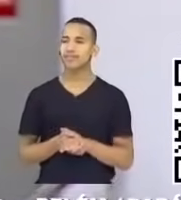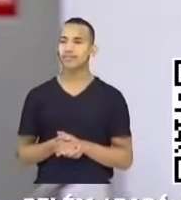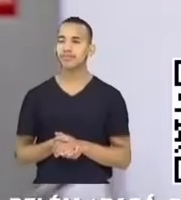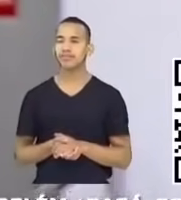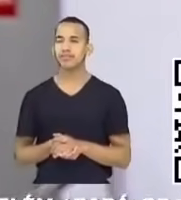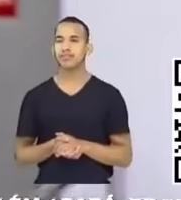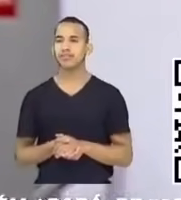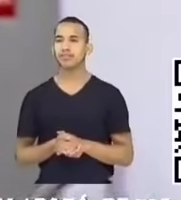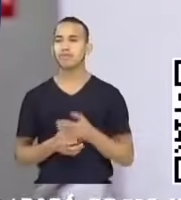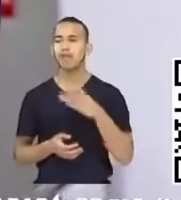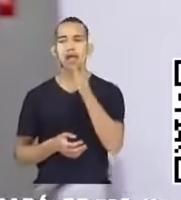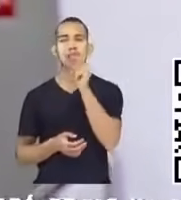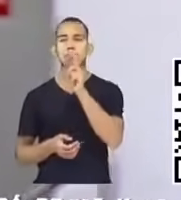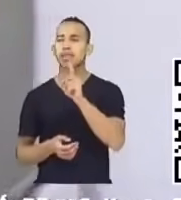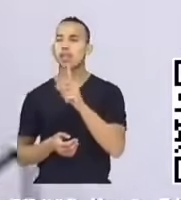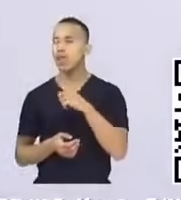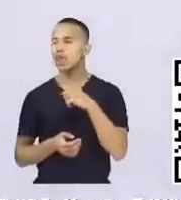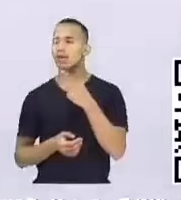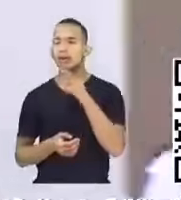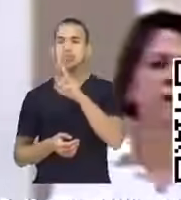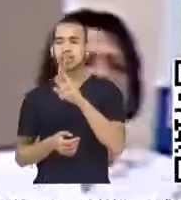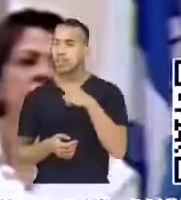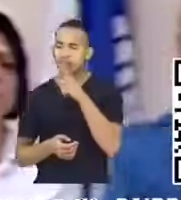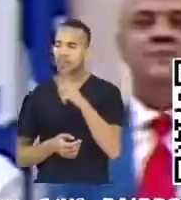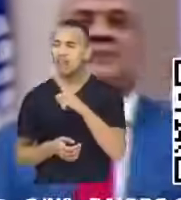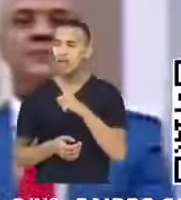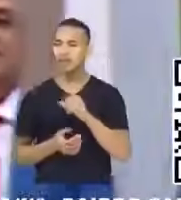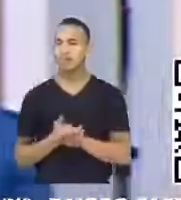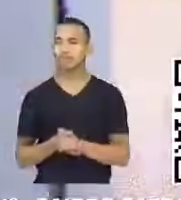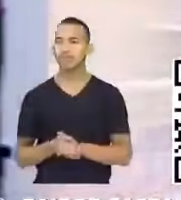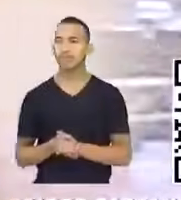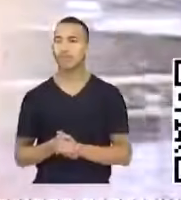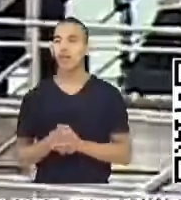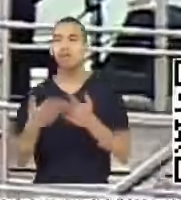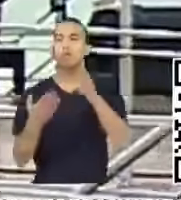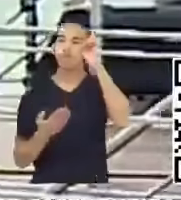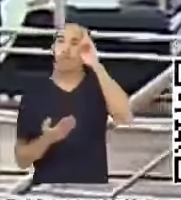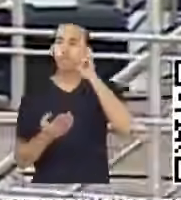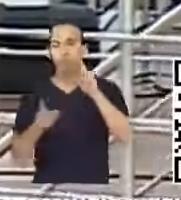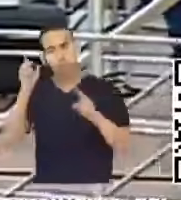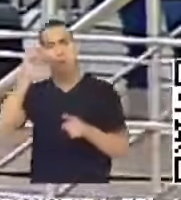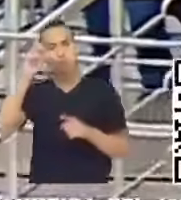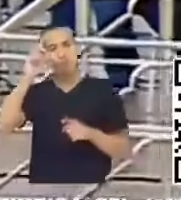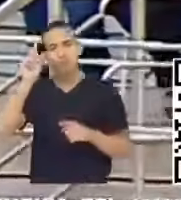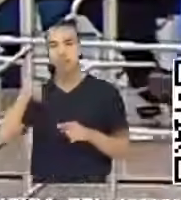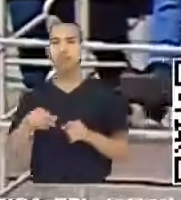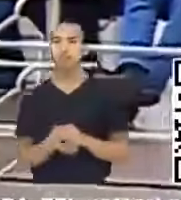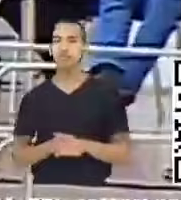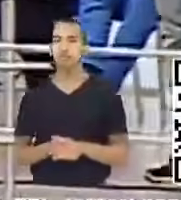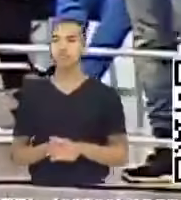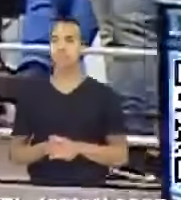eu não demorei muito não que eu não demoro muito para responder tem e que dia que eu falei todo dia